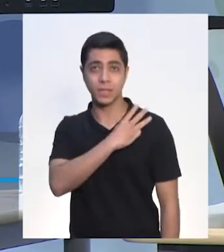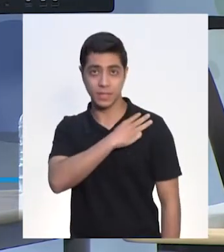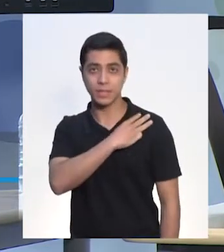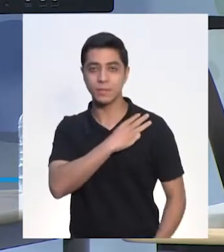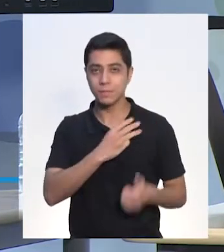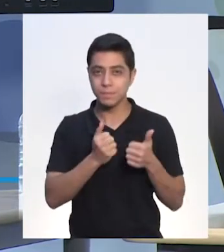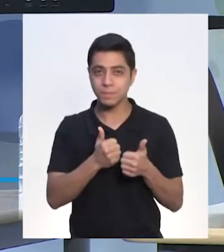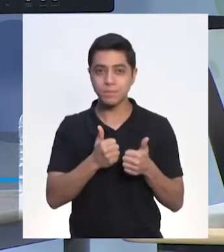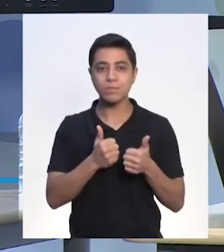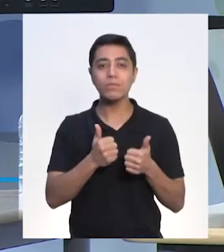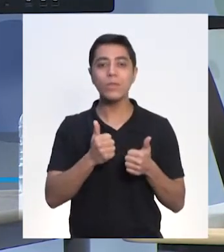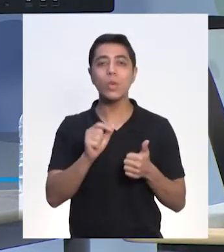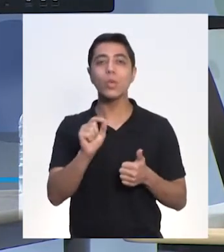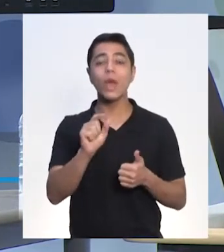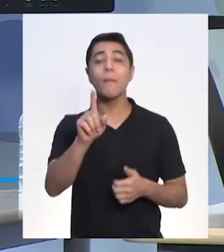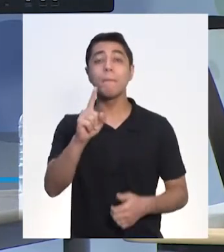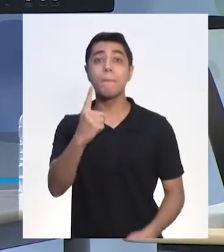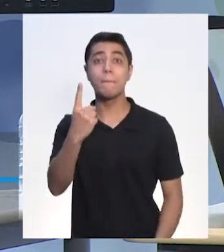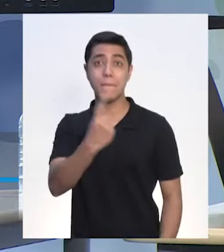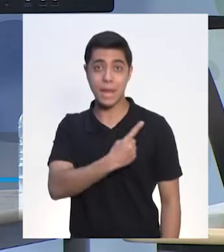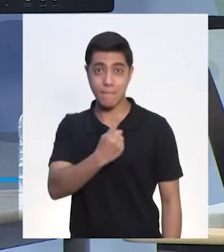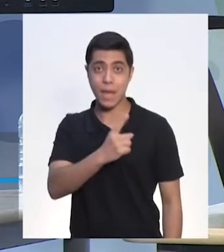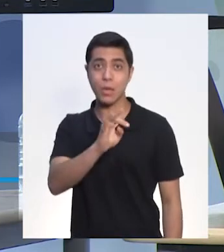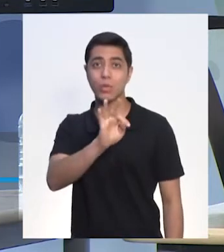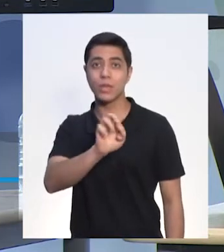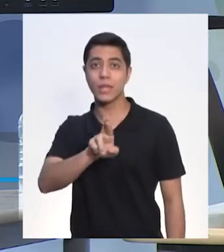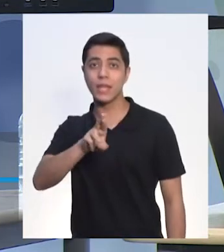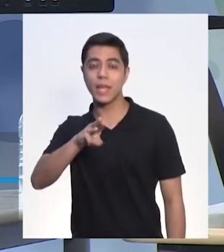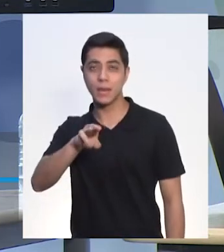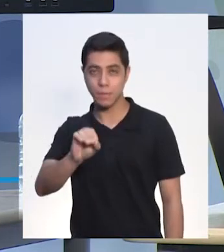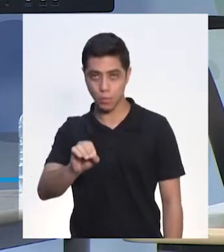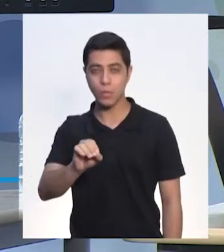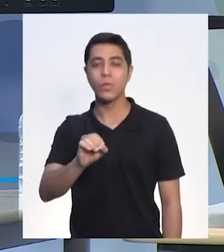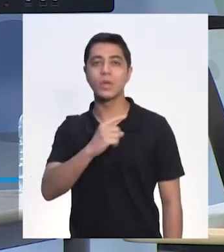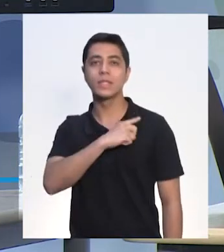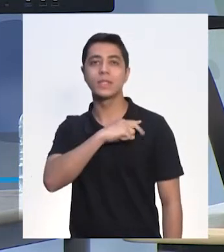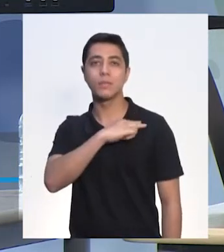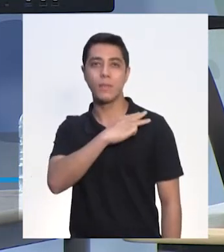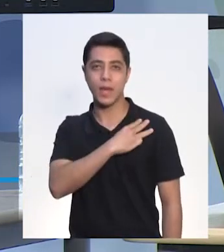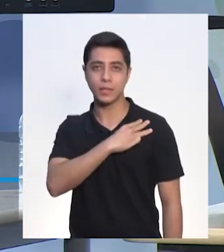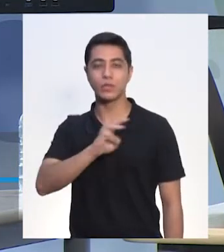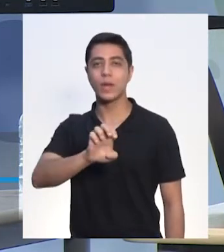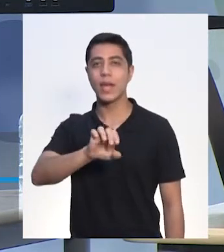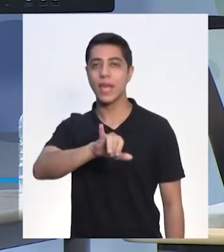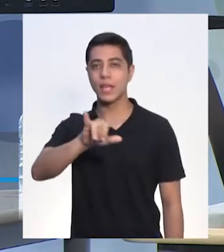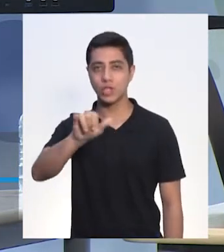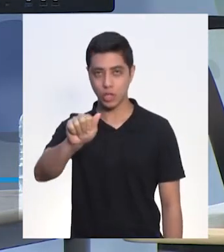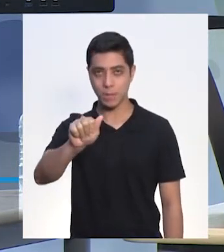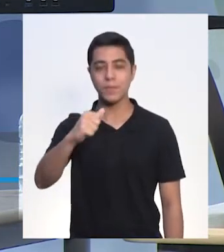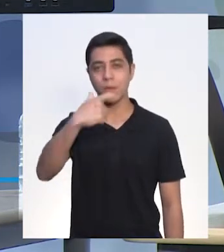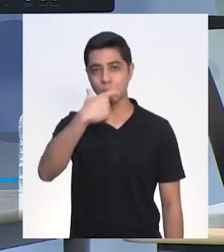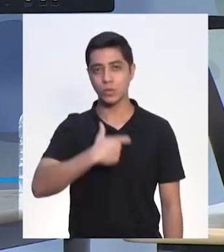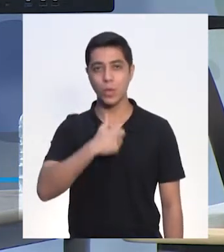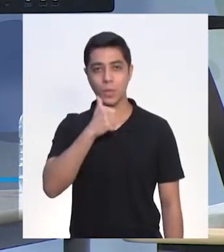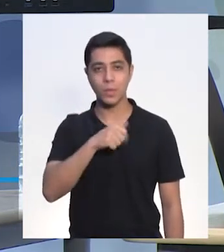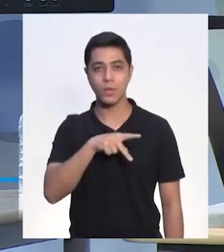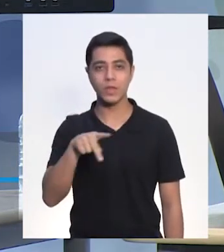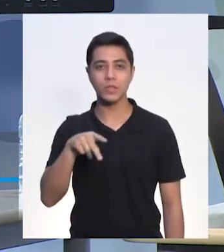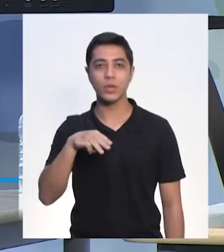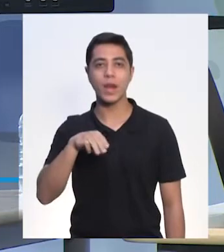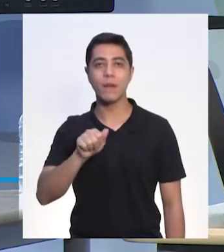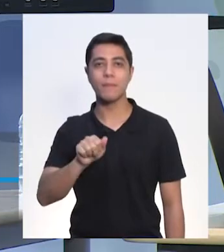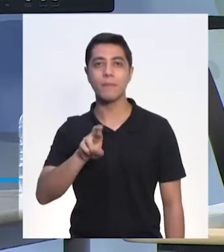aula para o primeiro termo do ensino médio da EJA. Tá? Eu sou a professora Márcia. Apresento a vocês o meu colega, o professor Mauro